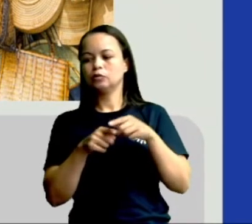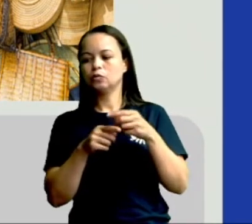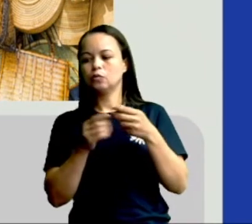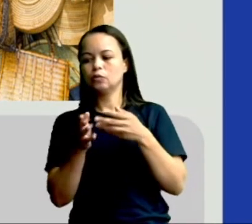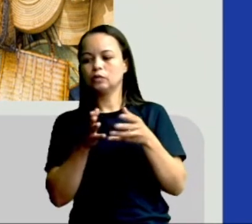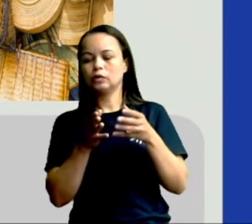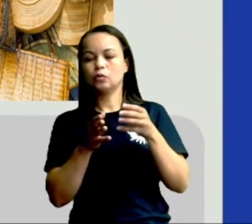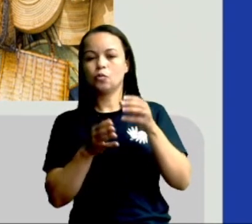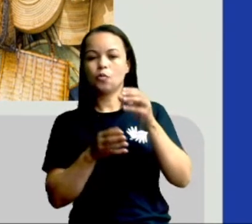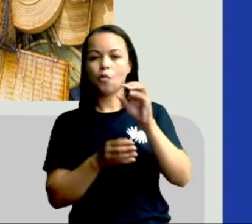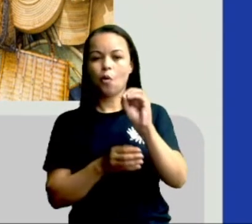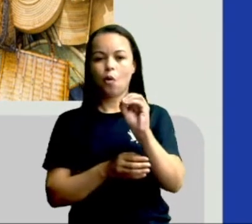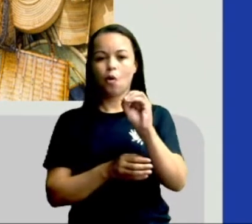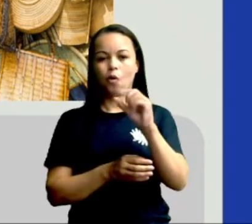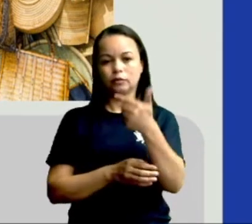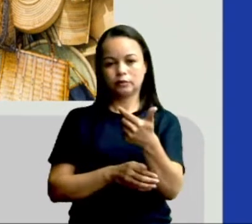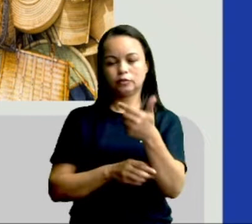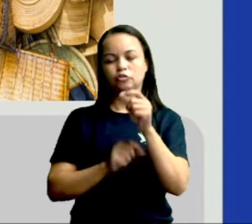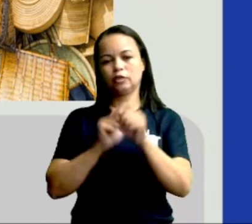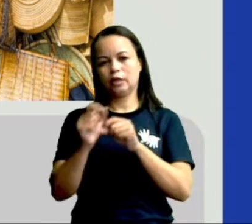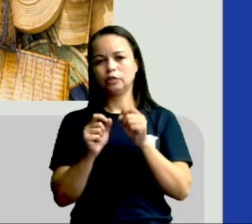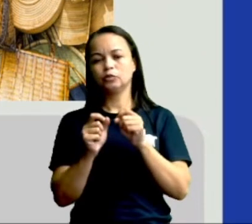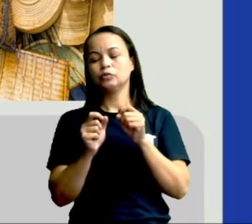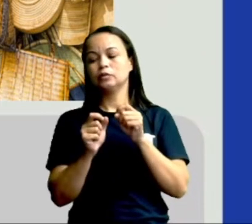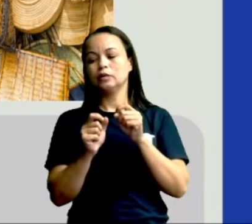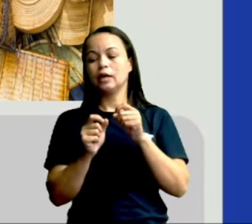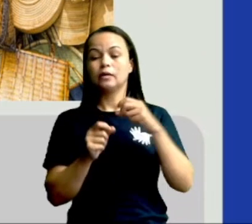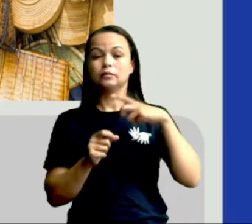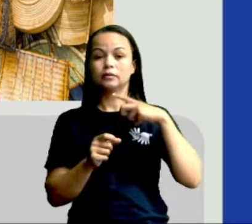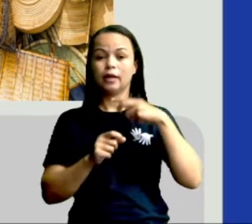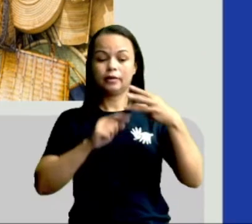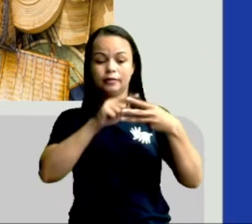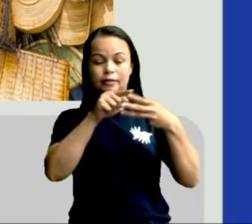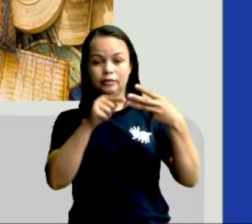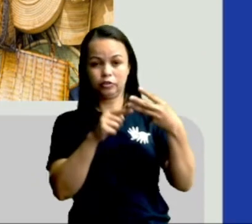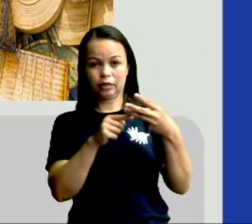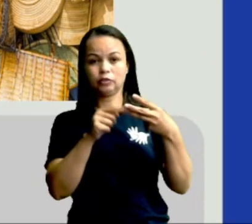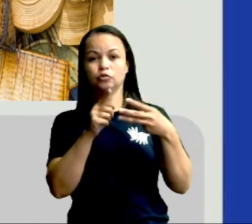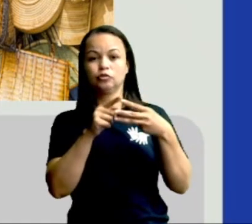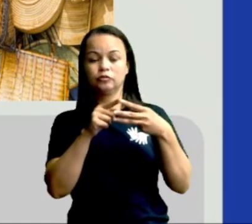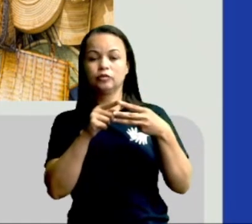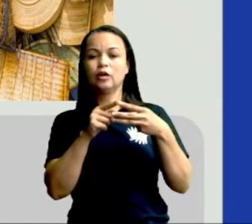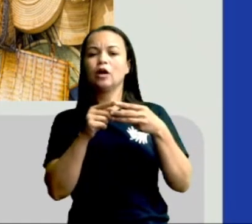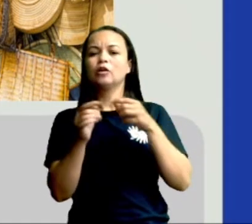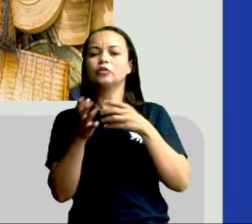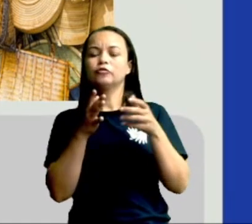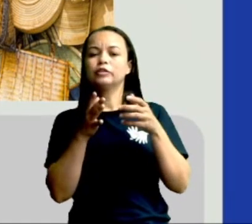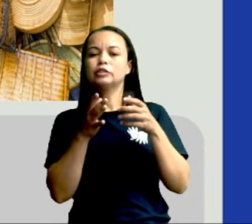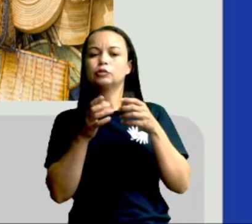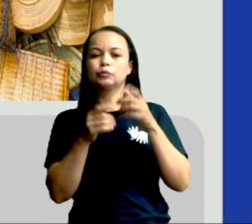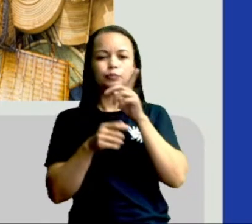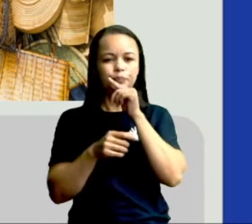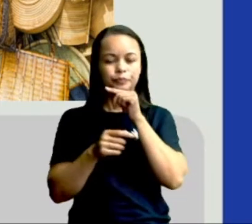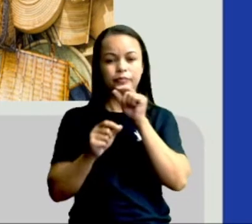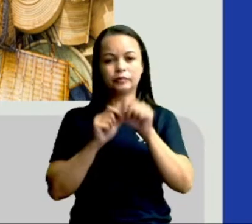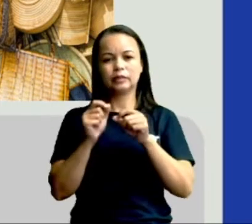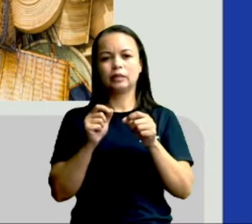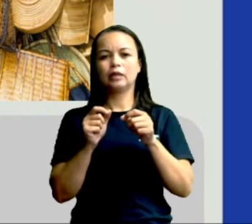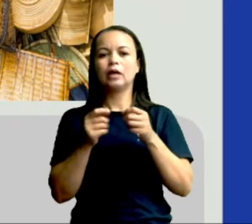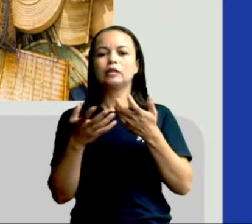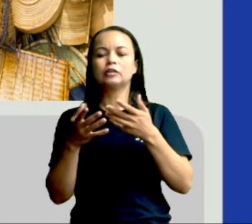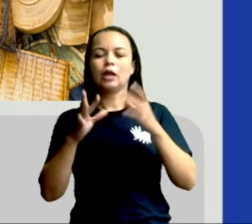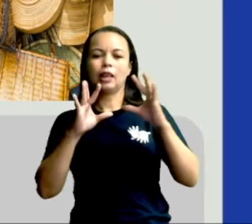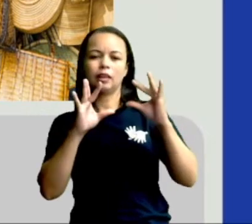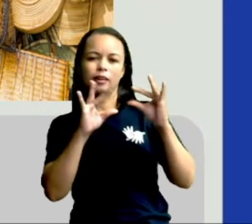e de oxigênio. E aí ela tem 3 estados, nós aprendemos, que são os estados físicos da água, que é quando ela está em